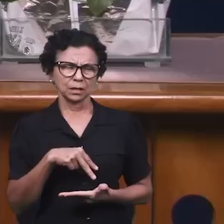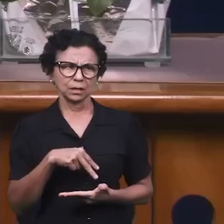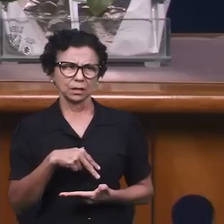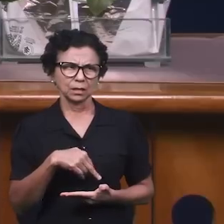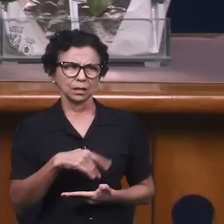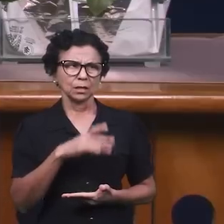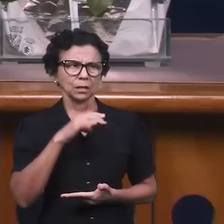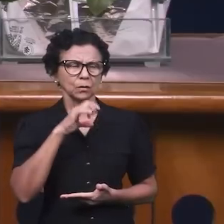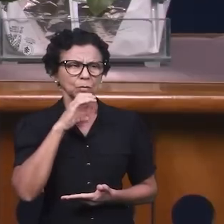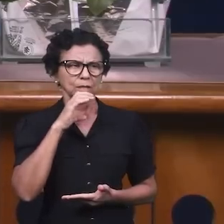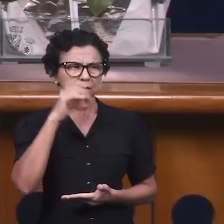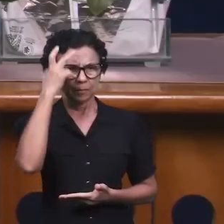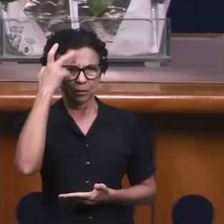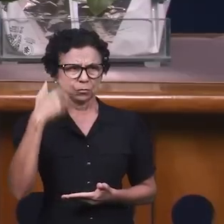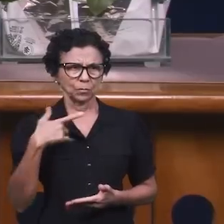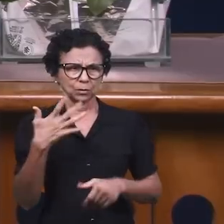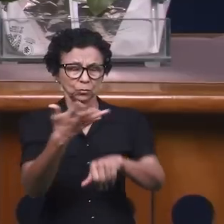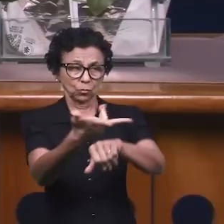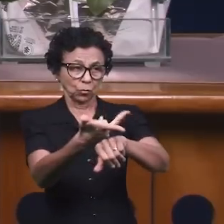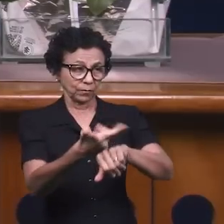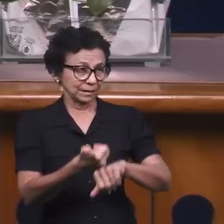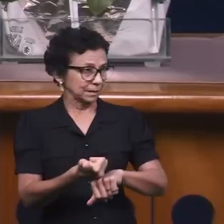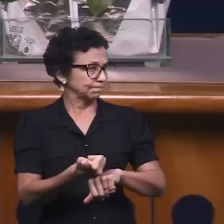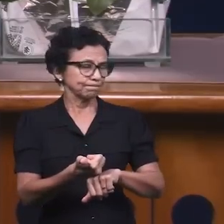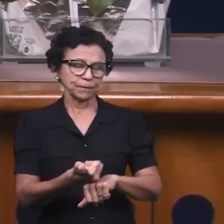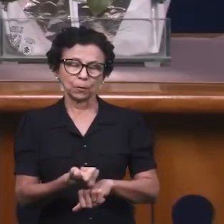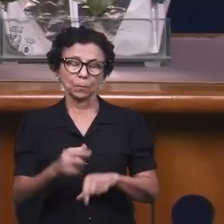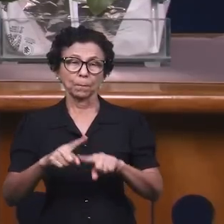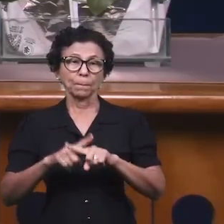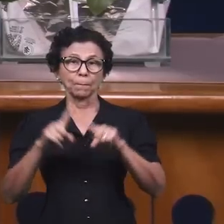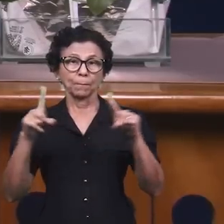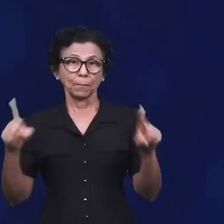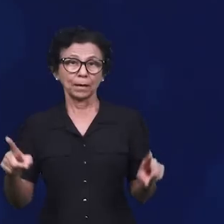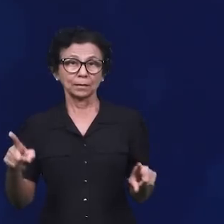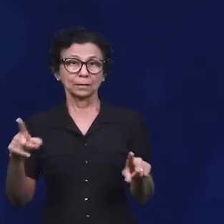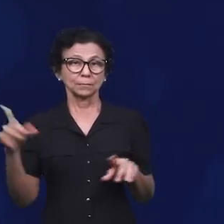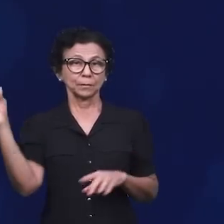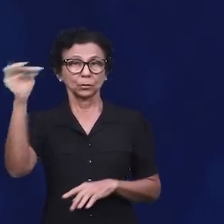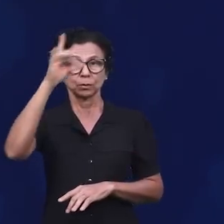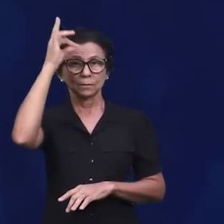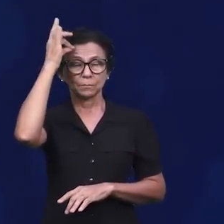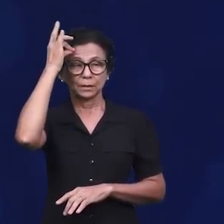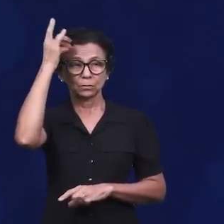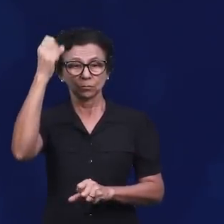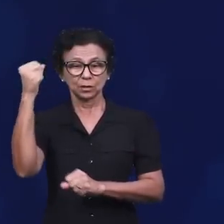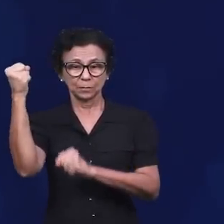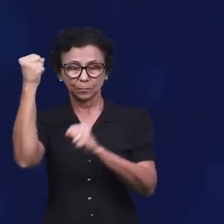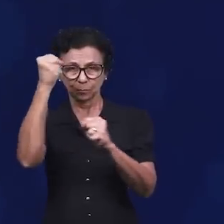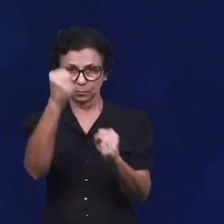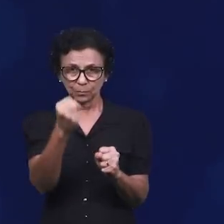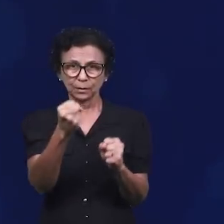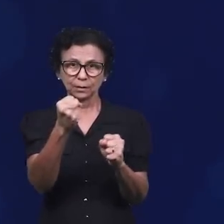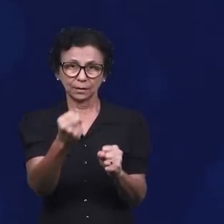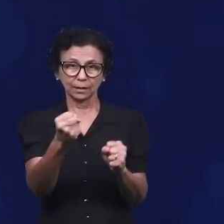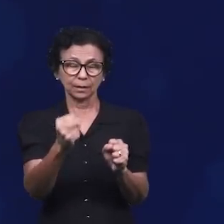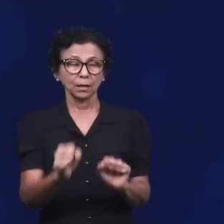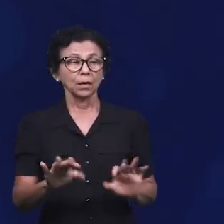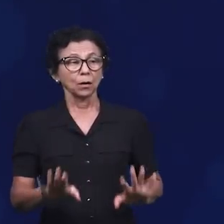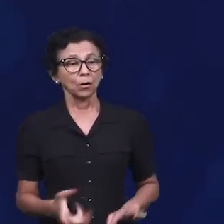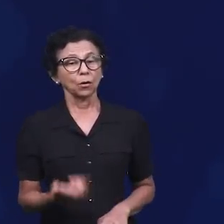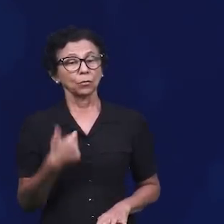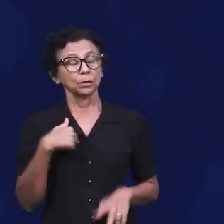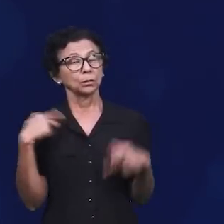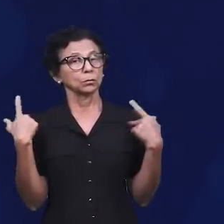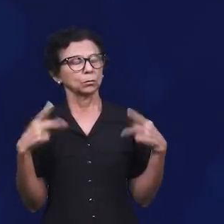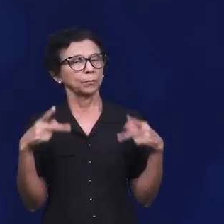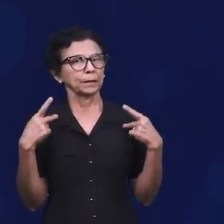mas com demonstração de espírito e de poder. Ou seja, aquilo que Paulo estava dizendo, olha, aquilo que eu estou pregando